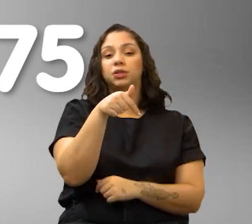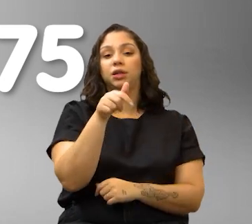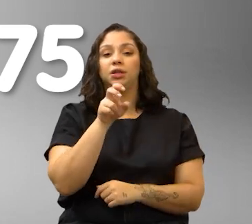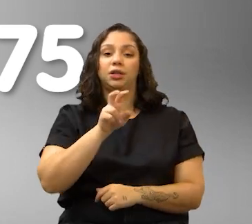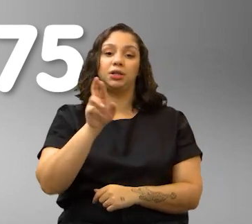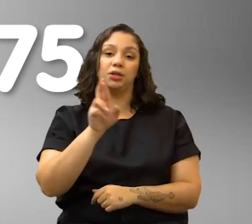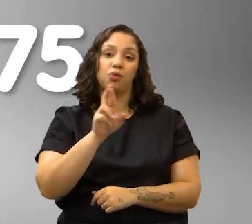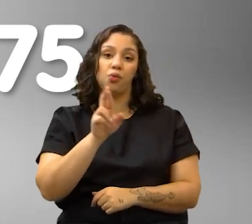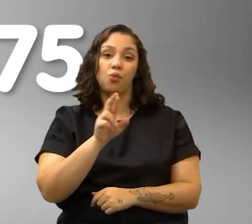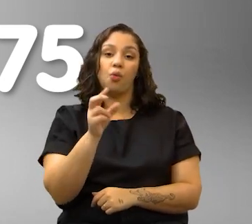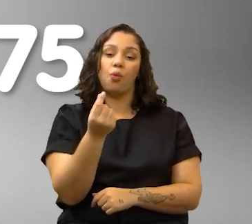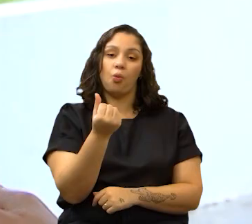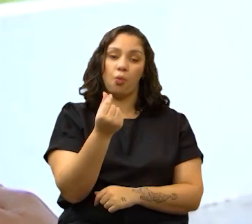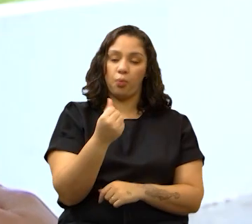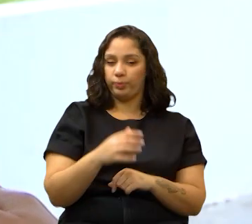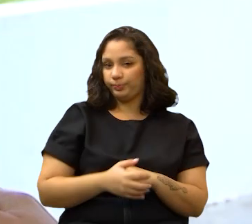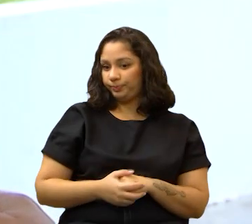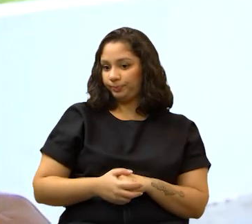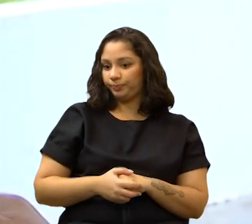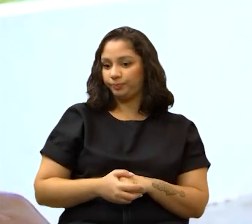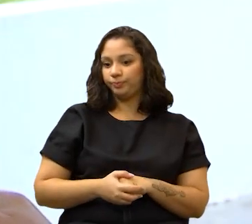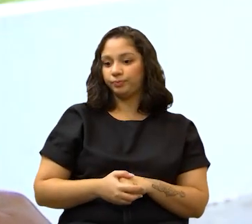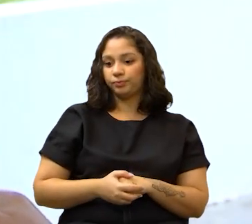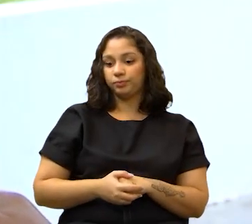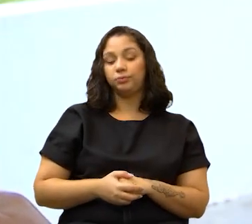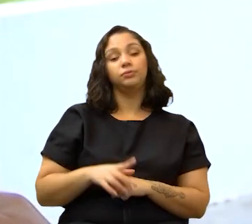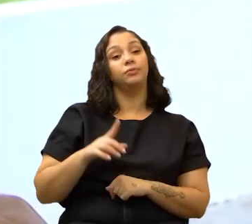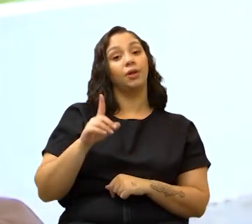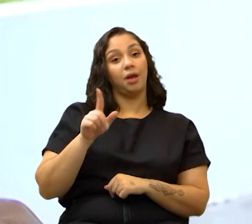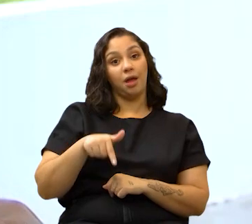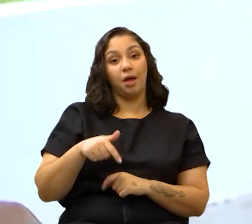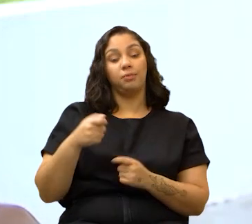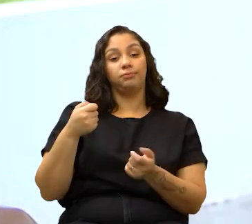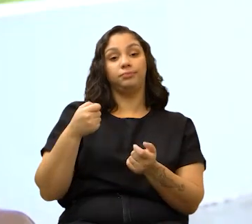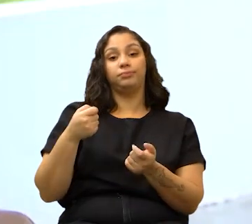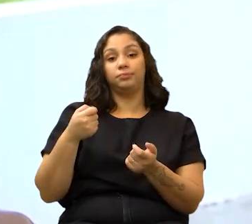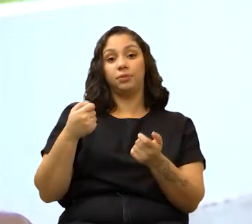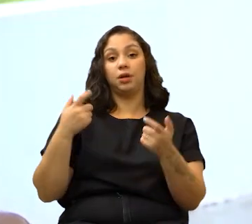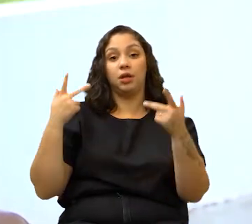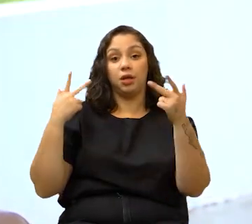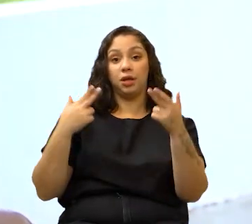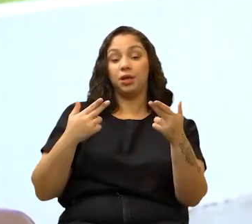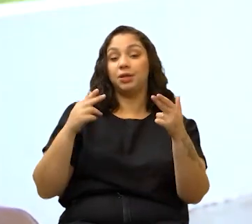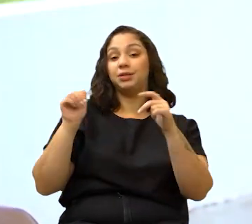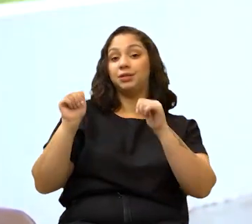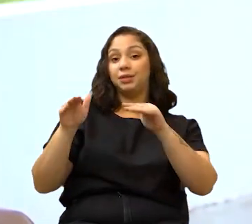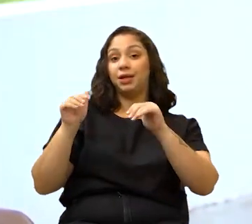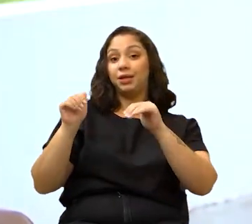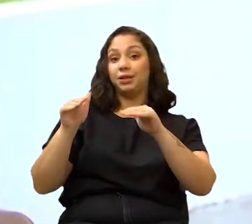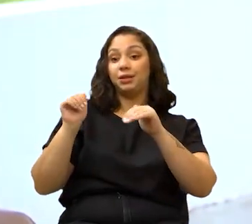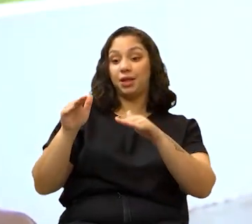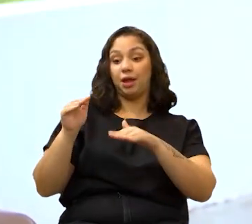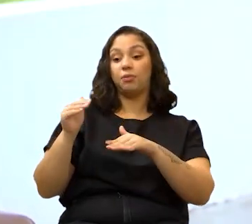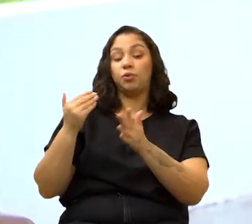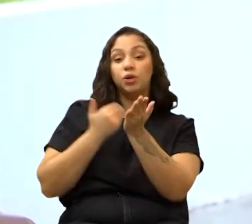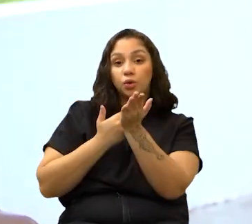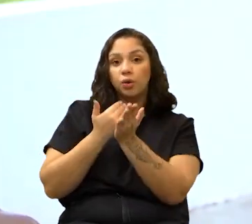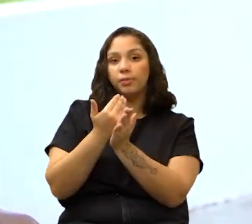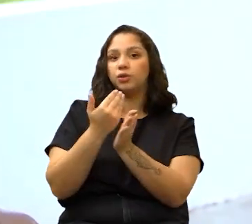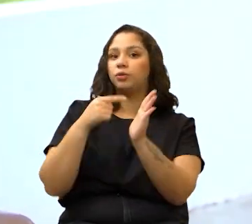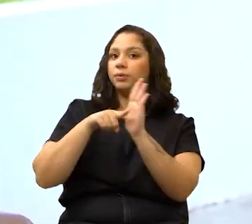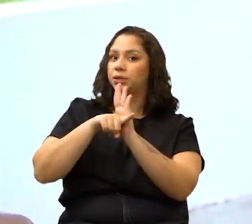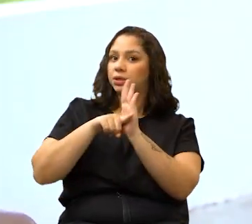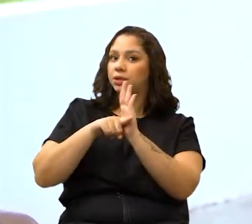11,75 no valor da cesta. Ainda um nível bem acima do que a gente tinha em setembro do ano passado, quando a gente começou